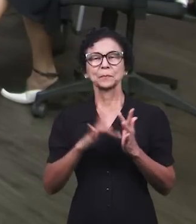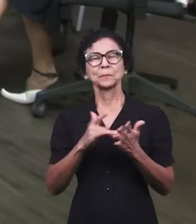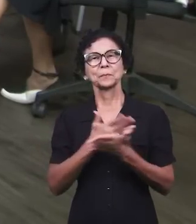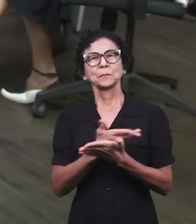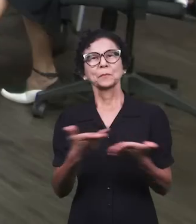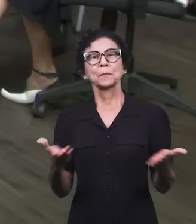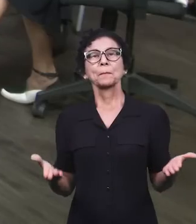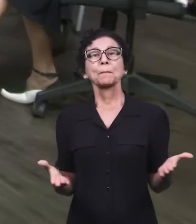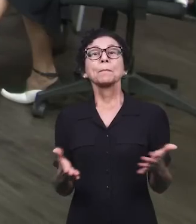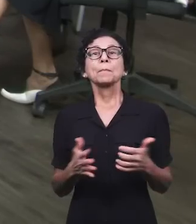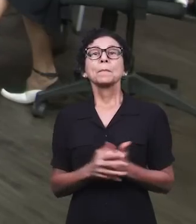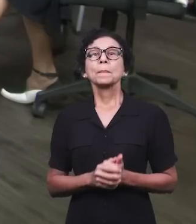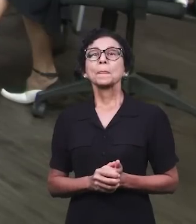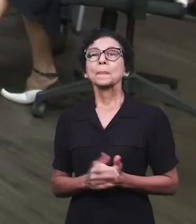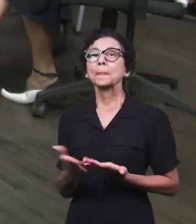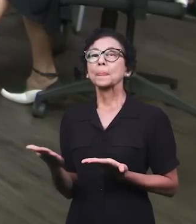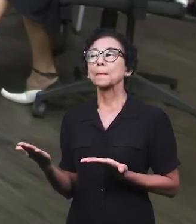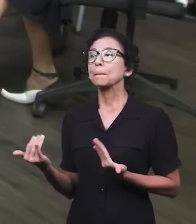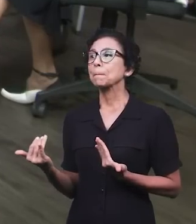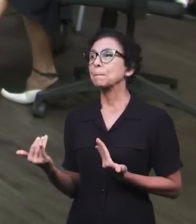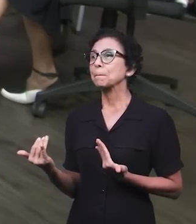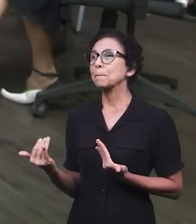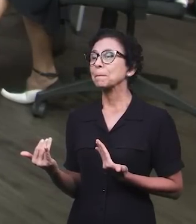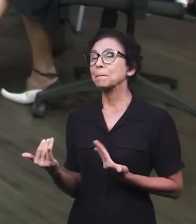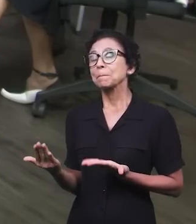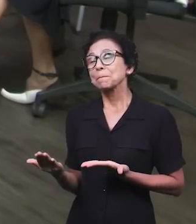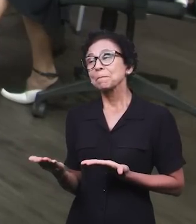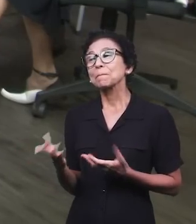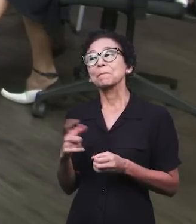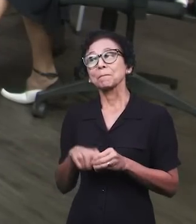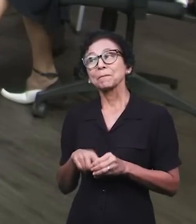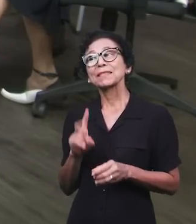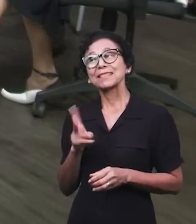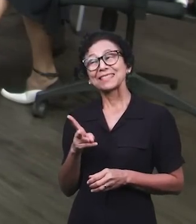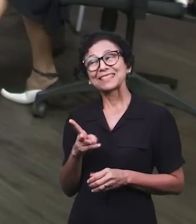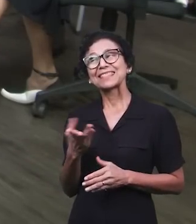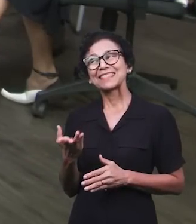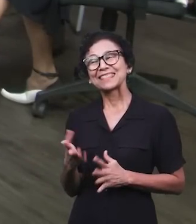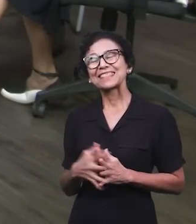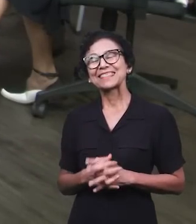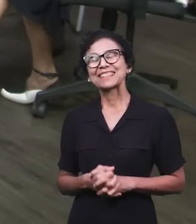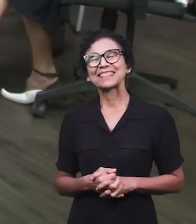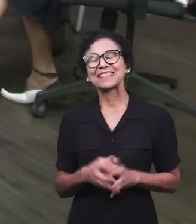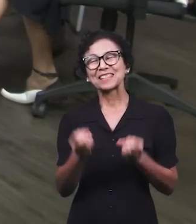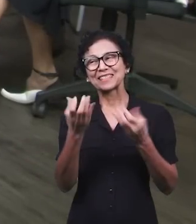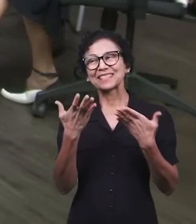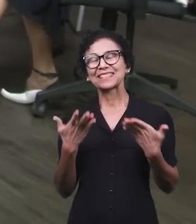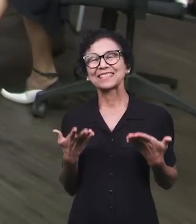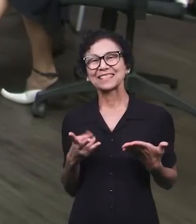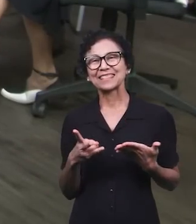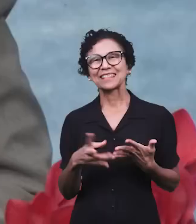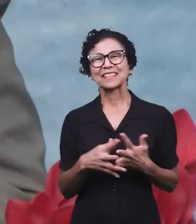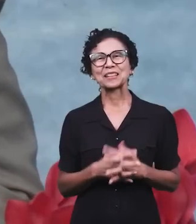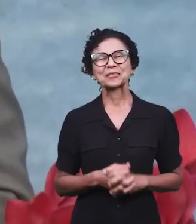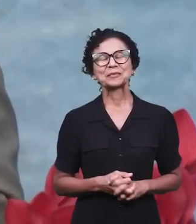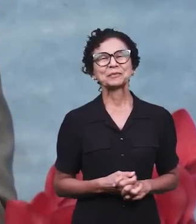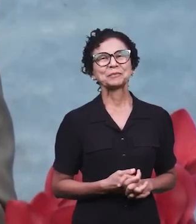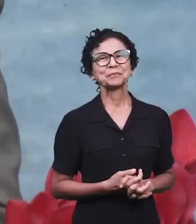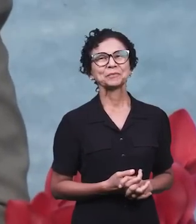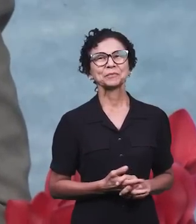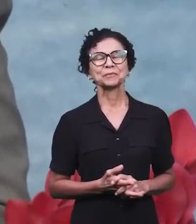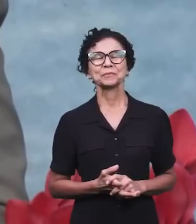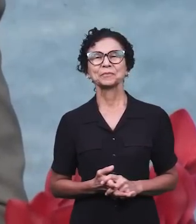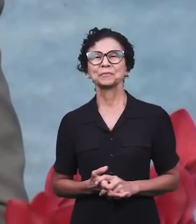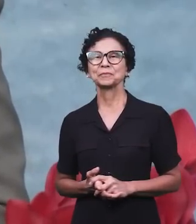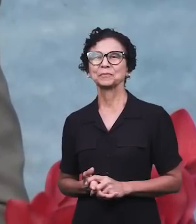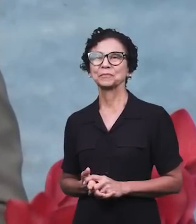também. Amém. Jovens, sempre que quiserem, a casa é de vocês. São sempre bem-vindos, tá bom? Muito bem, a gente chega